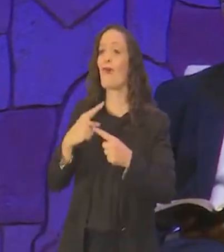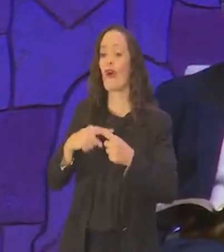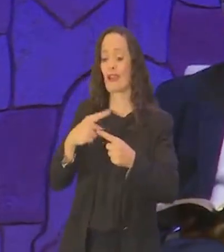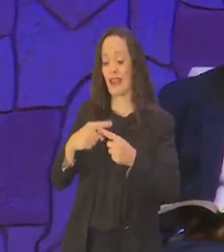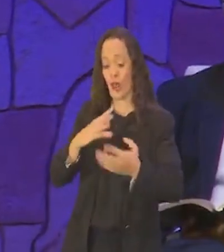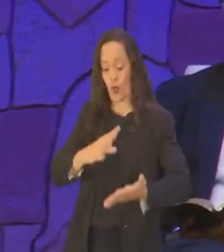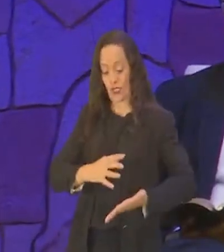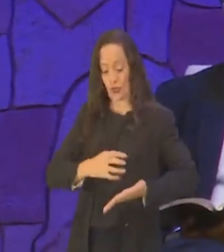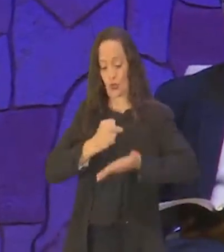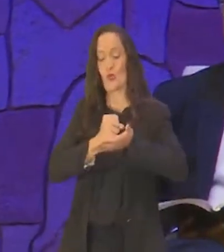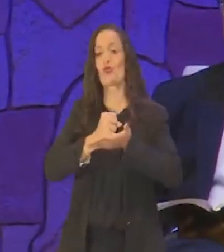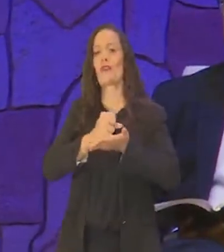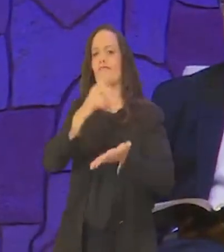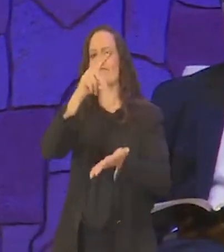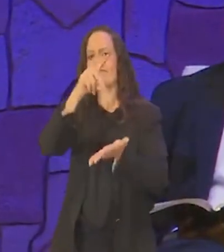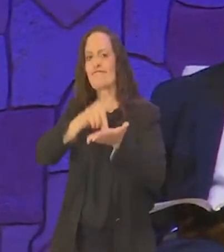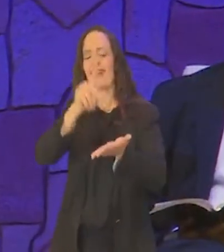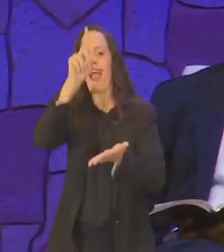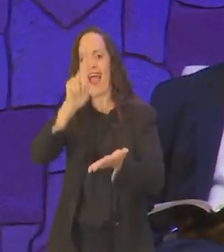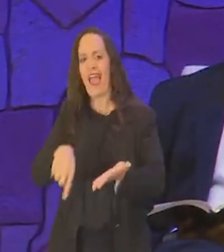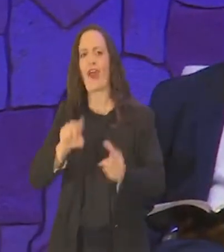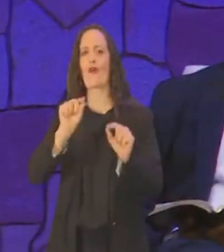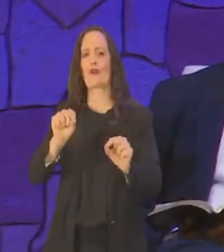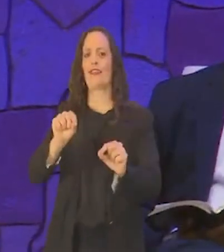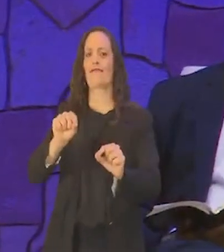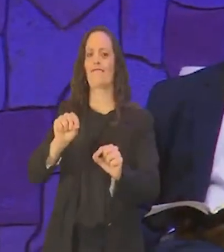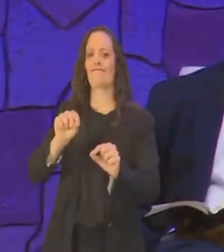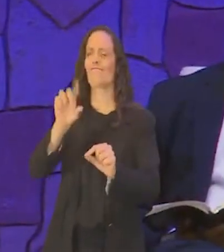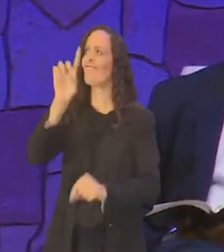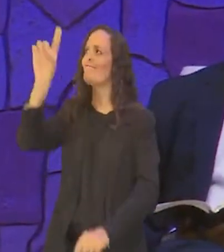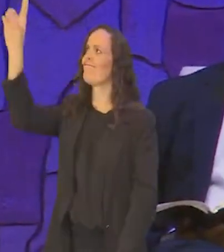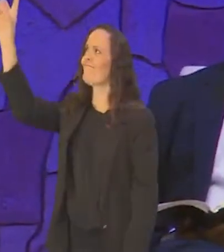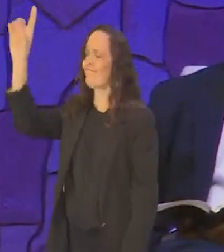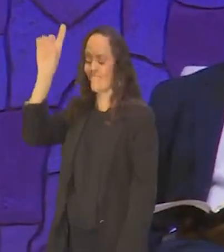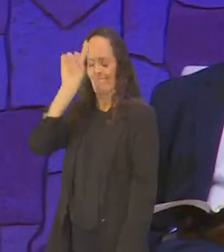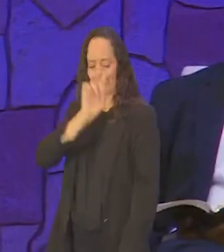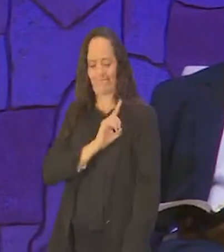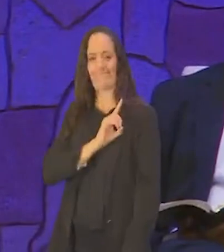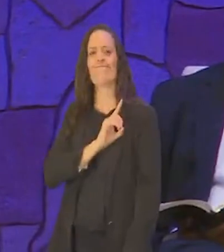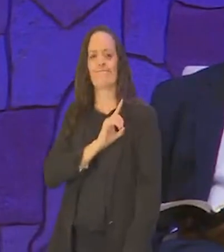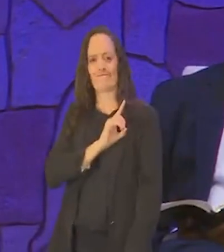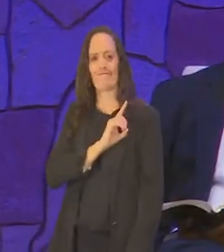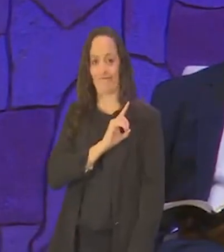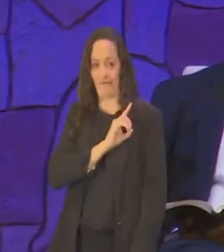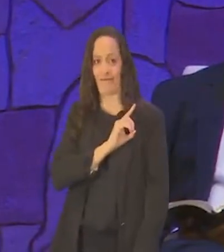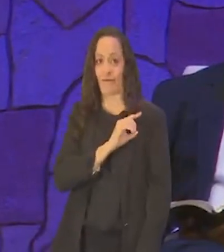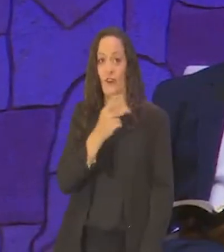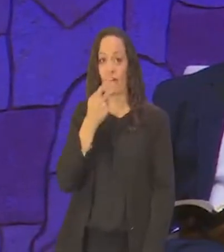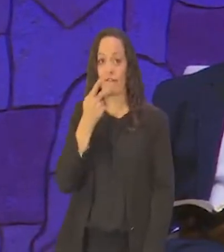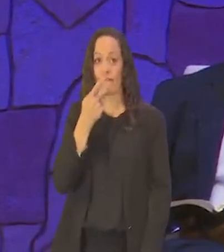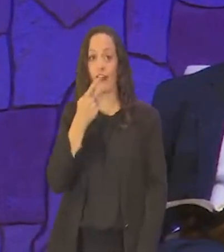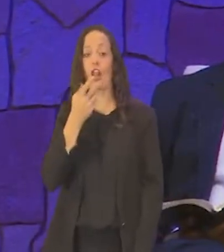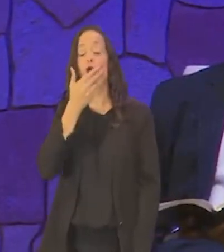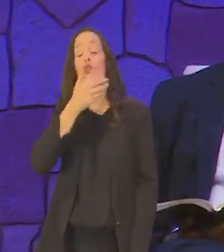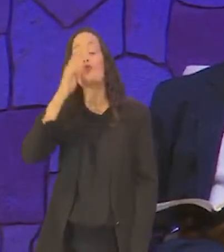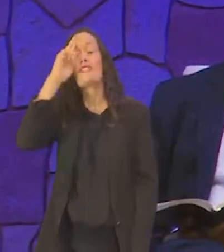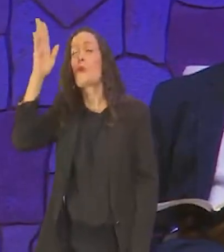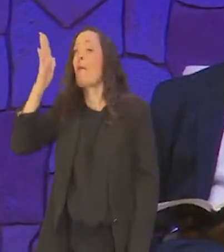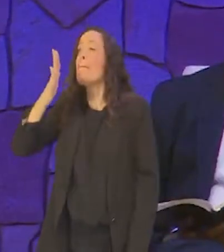a convicção na presença de Jesus. Ele diz: o Senhor é meu